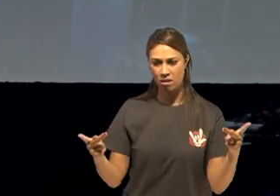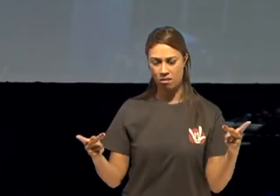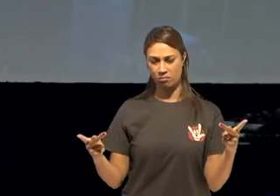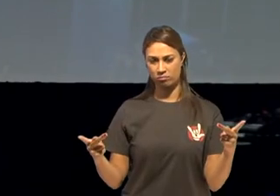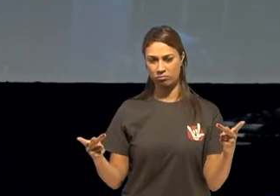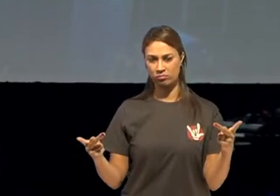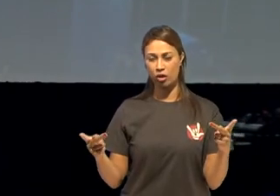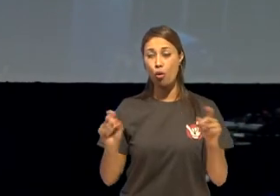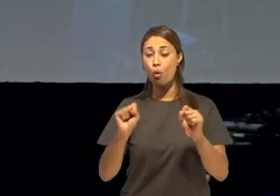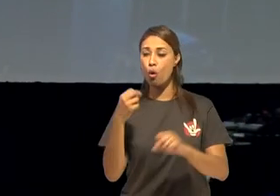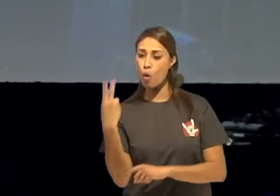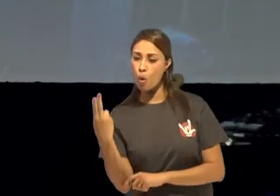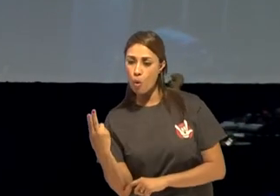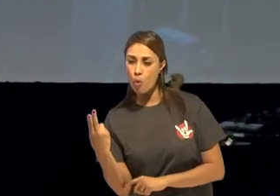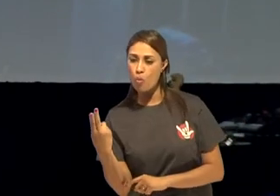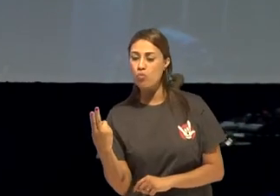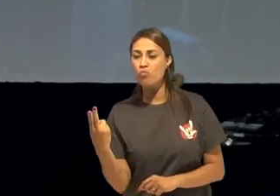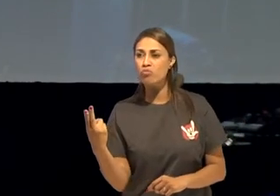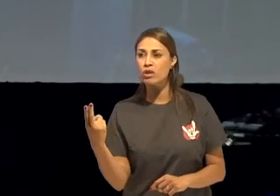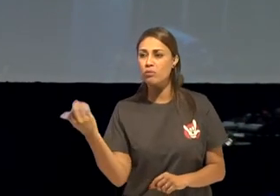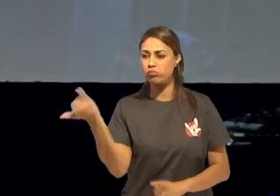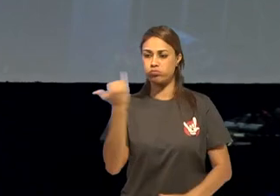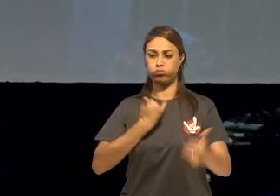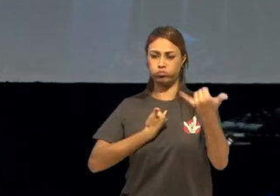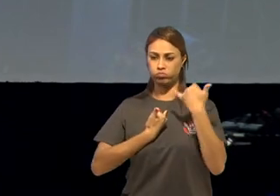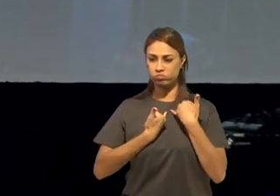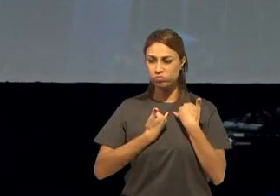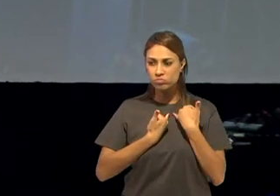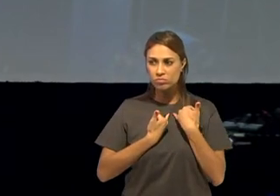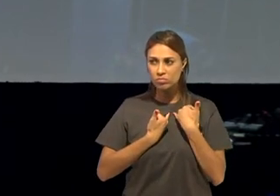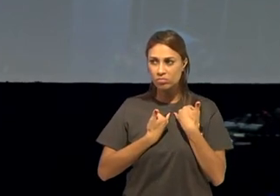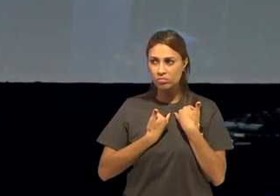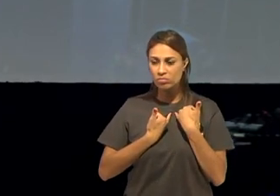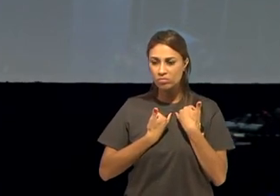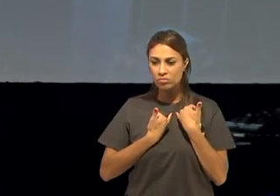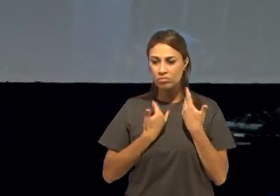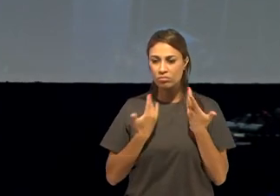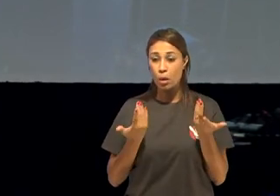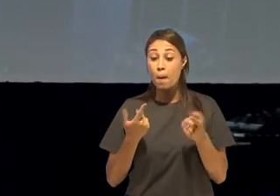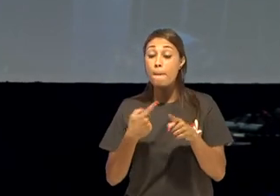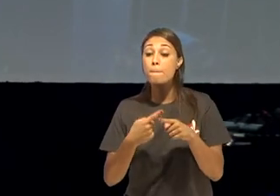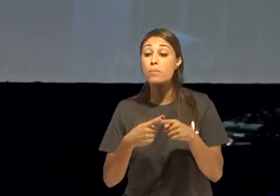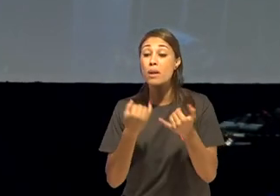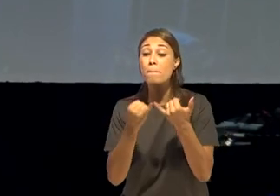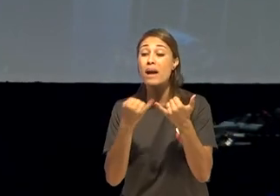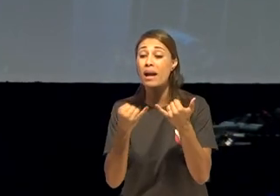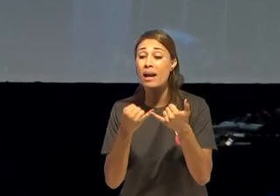Porque a nossa geração não está precisando de mais conhecimento.